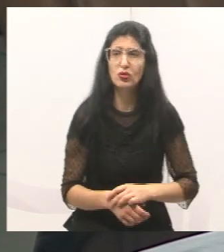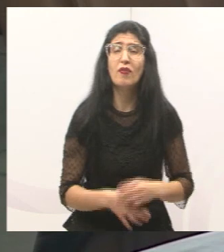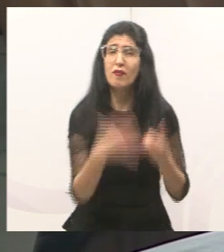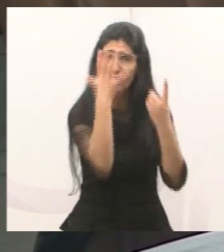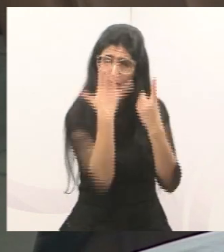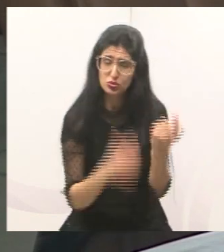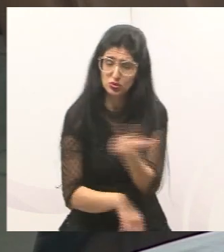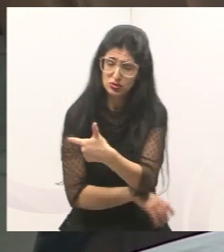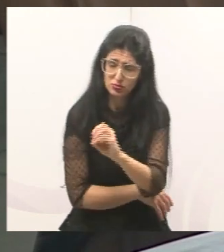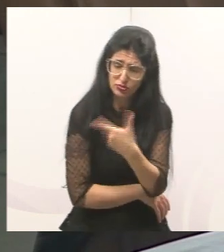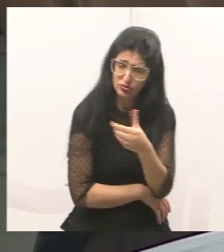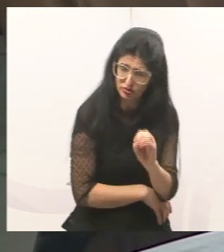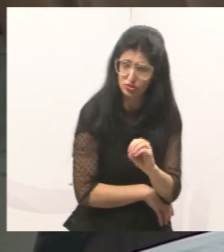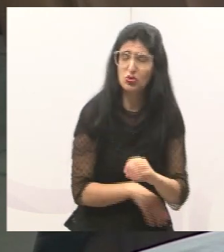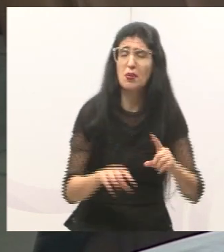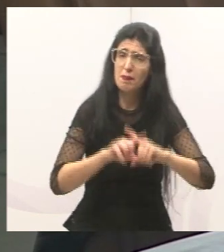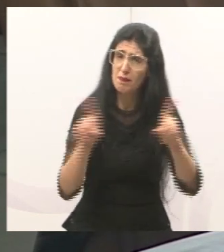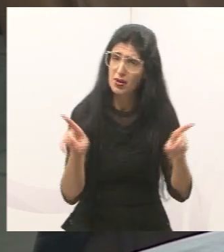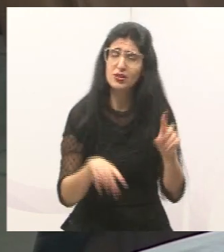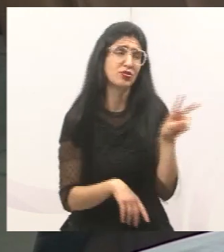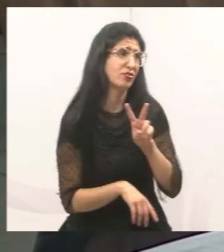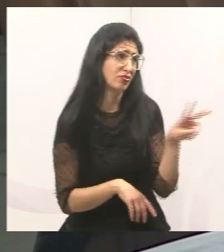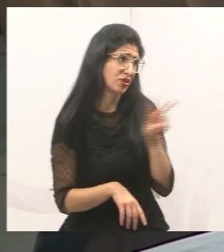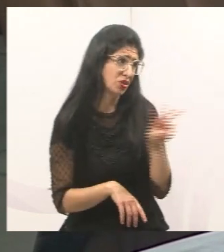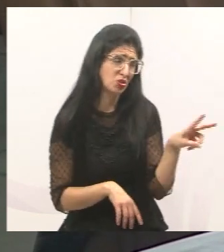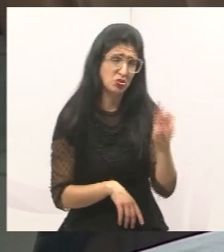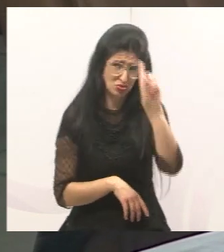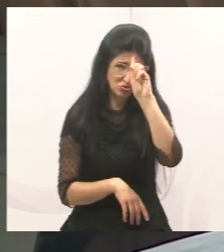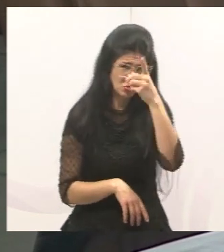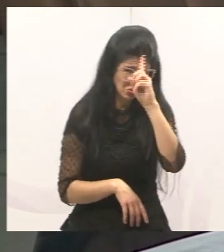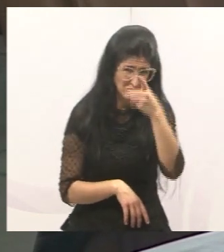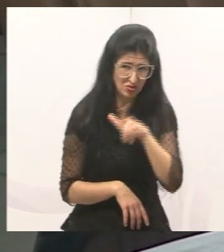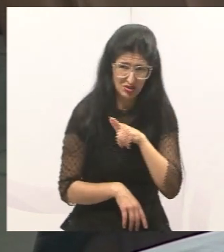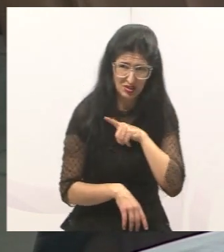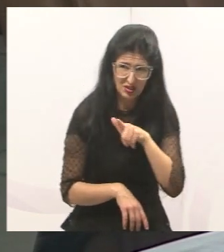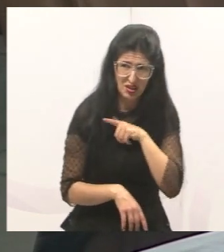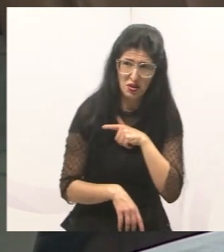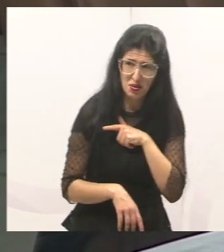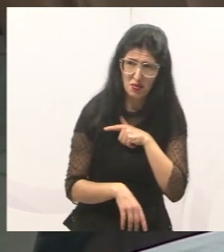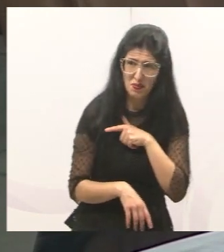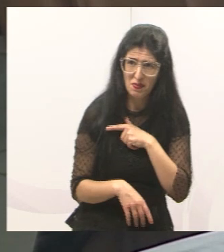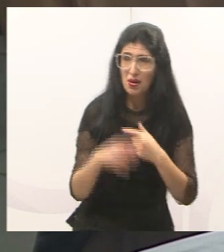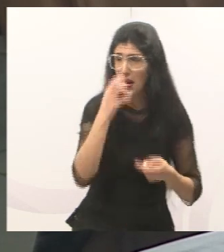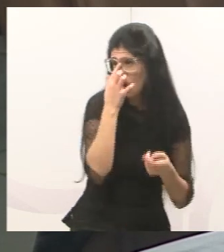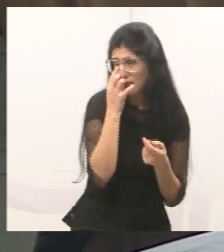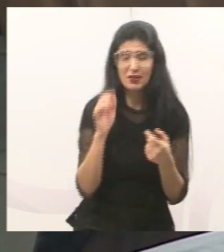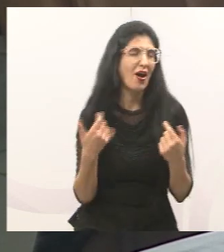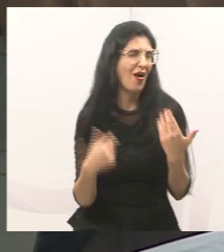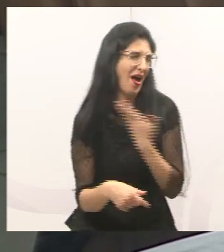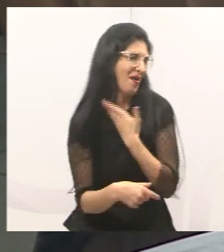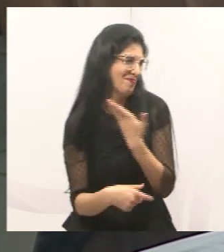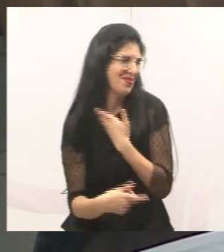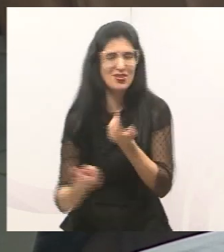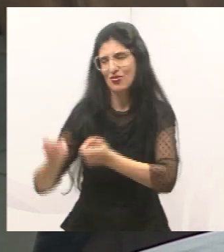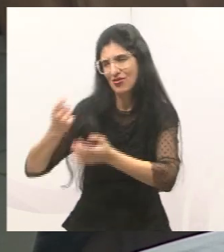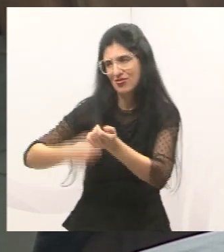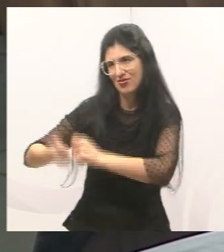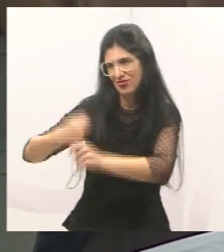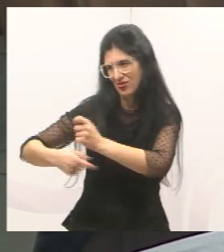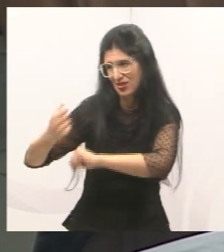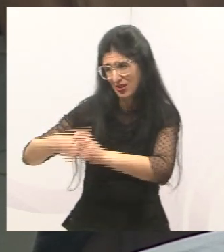Então, se caso o vereador tiver alguma dúvida, é só procurar um amigo da contábil financeiro que ajude a esclarecer. Foi o